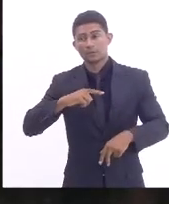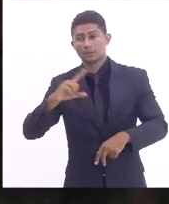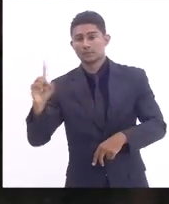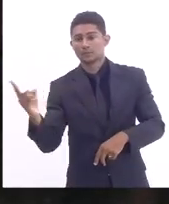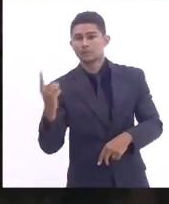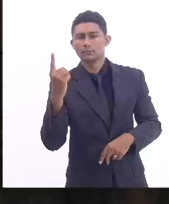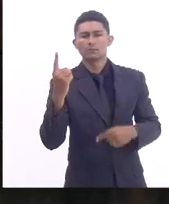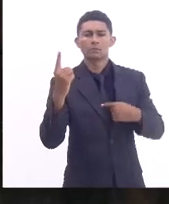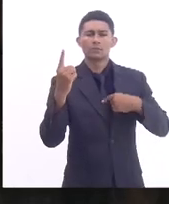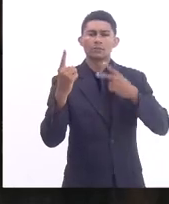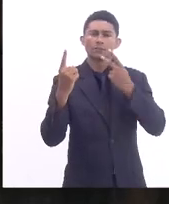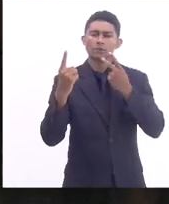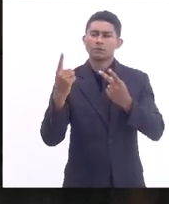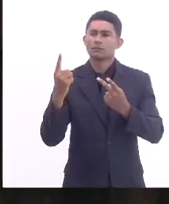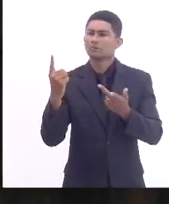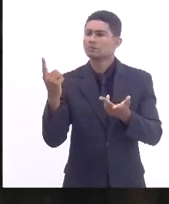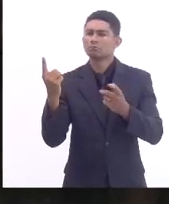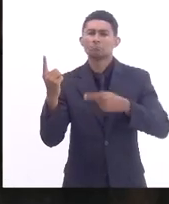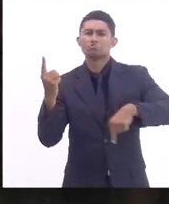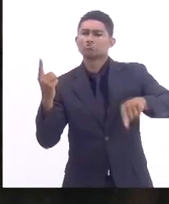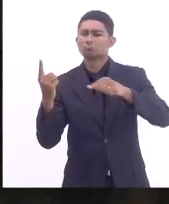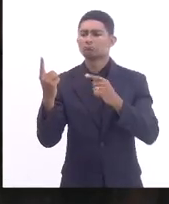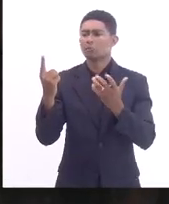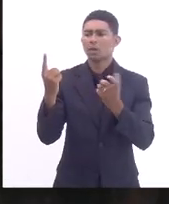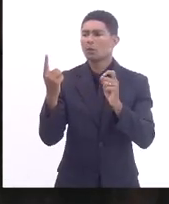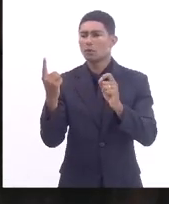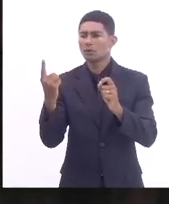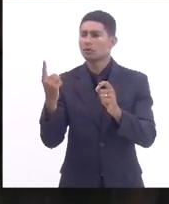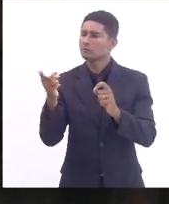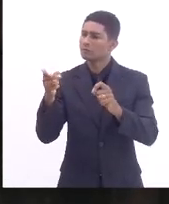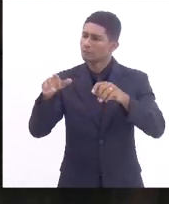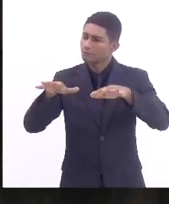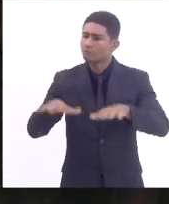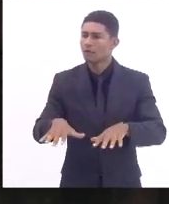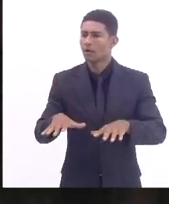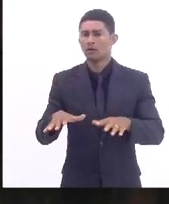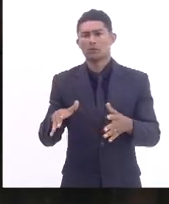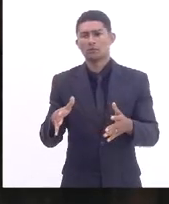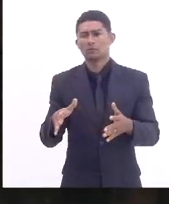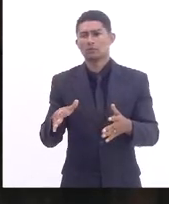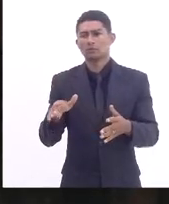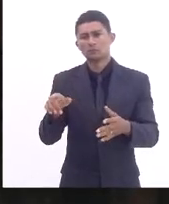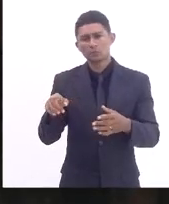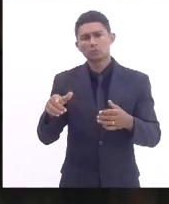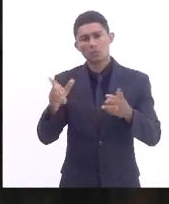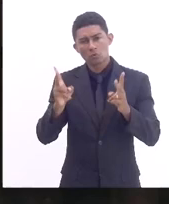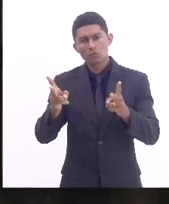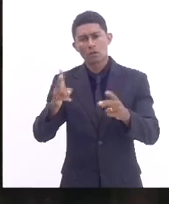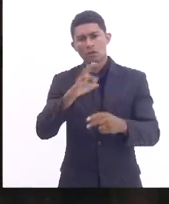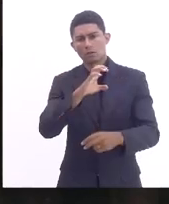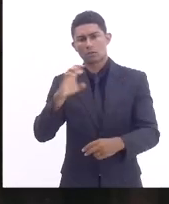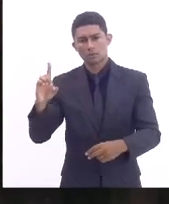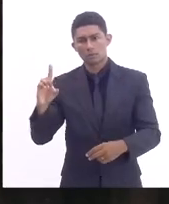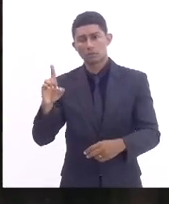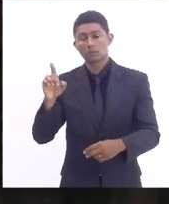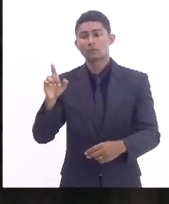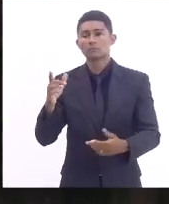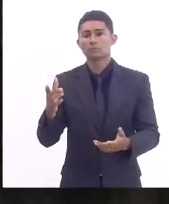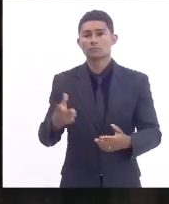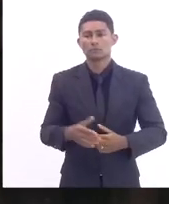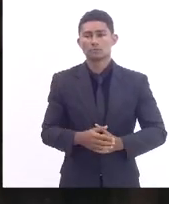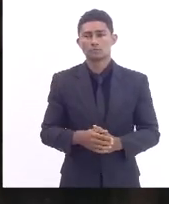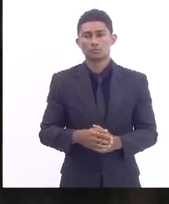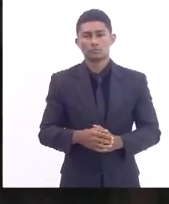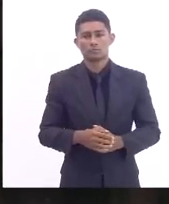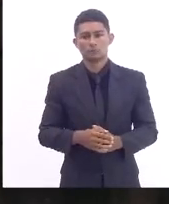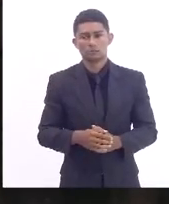essa aqui só lembro que eu falei com ela por nós que não queríamos conversei com o grupo que você permaneça no a sua função de coordenação ela é do processo seletivo